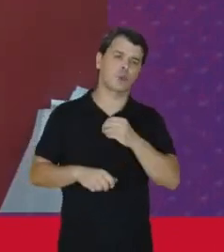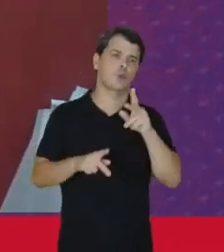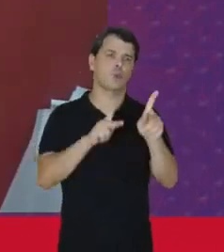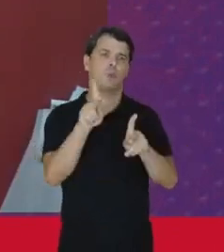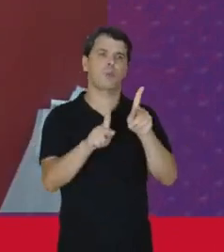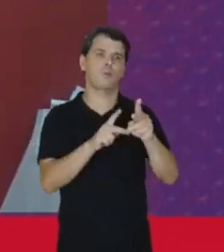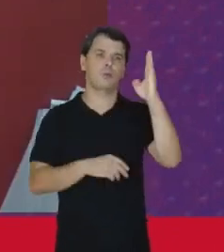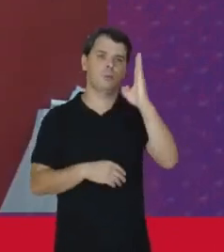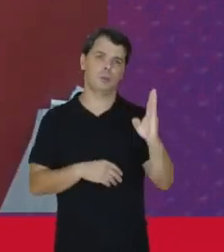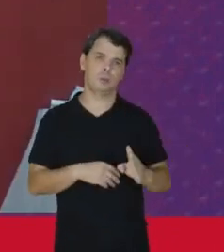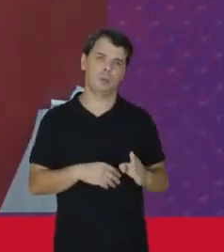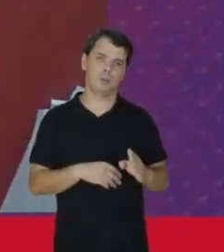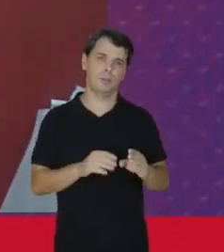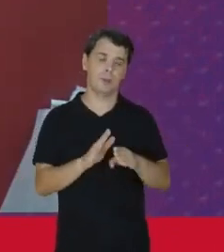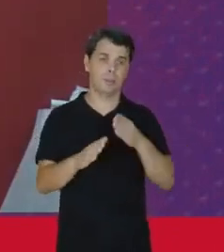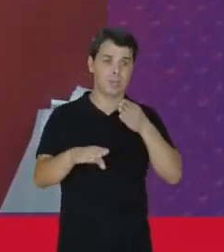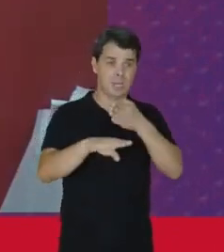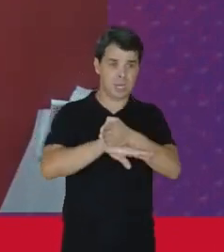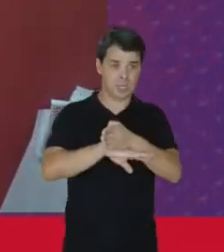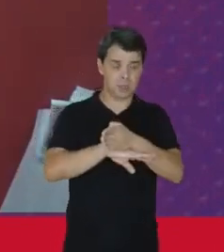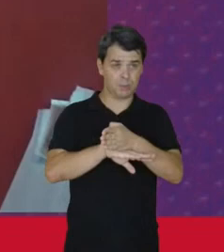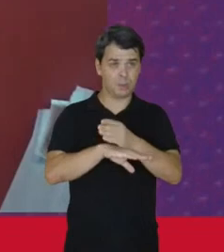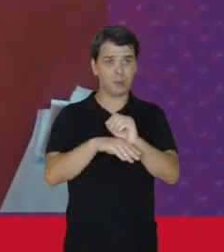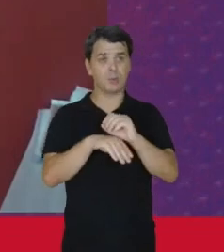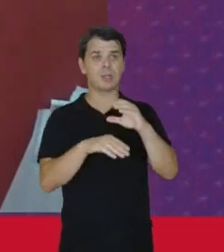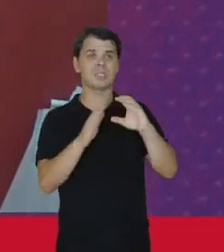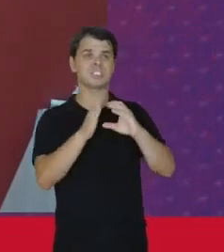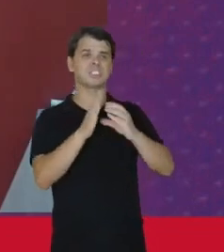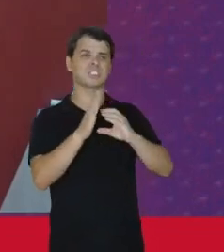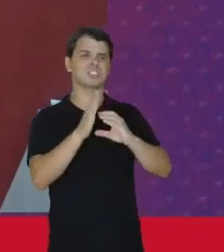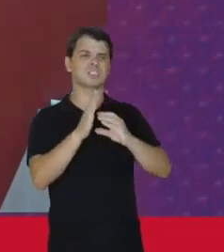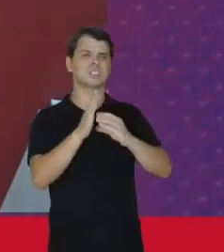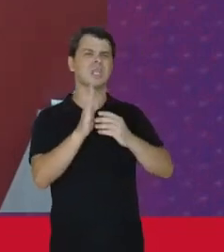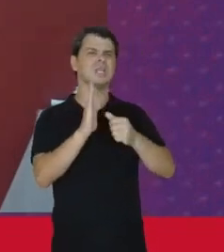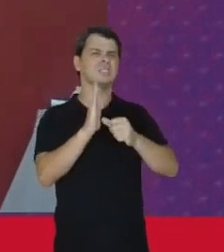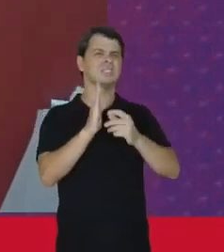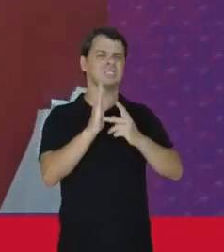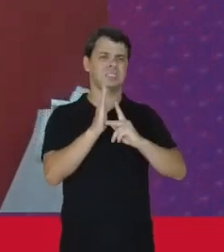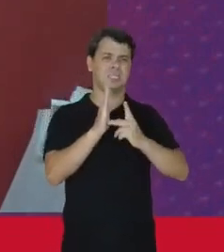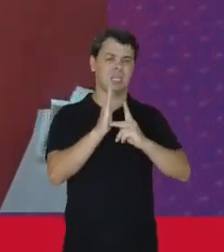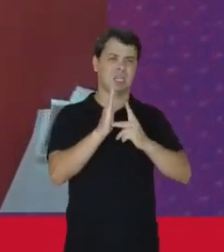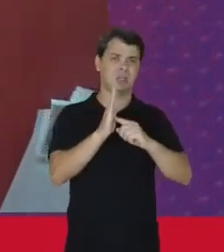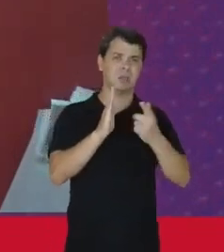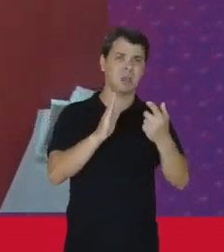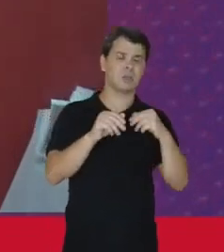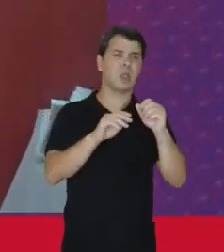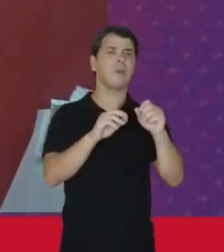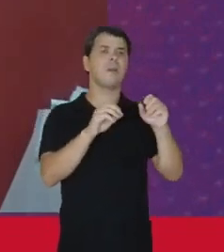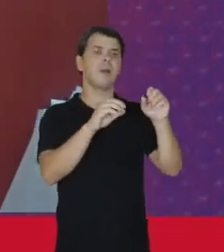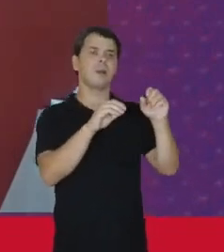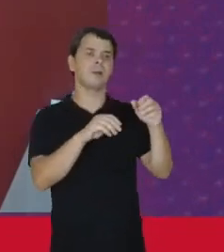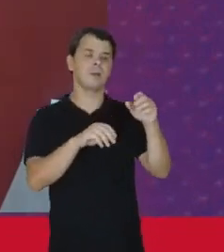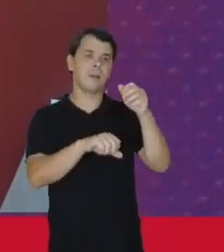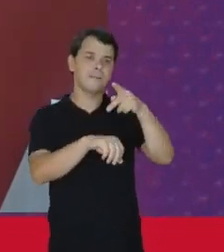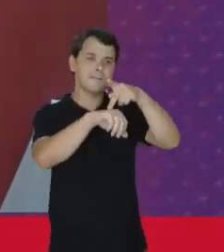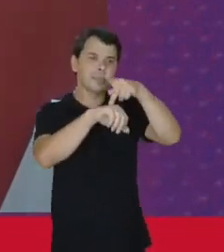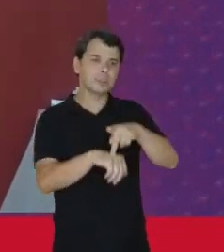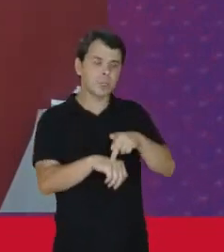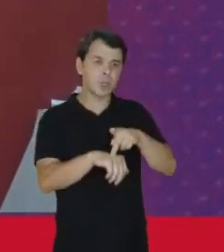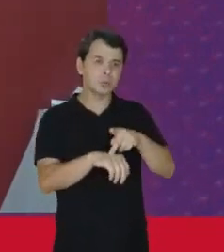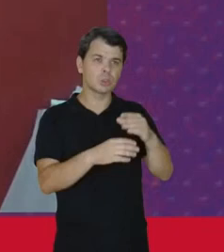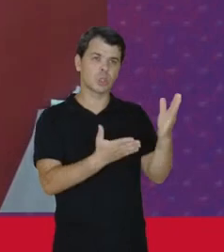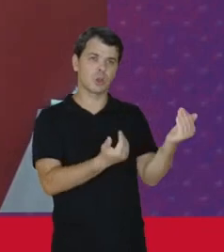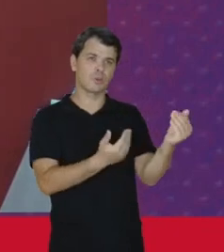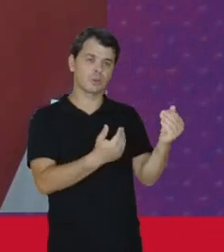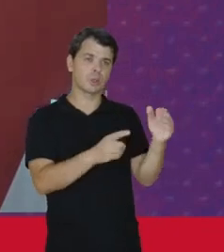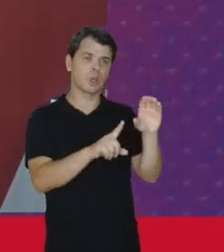povo. Primeiro eu entrei pela porta do sindicato, né? Antes eu estava na pastoral da juventude, pastoral da igreja lá